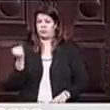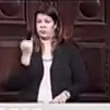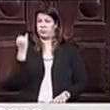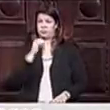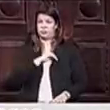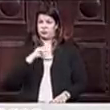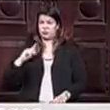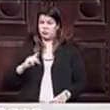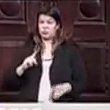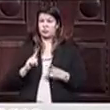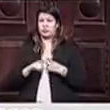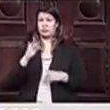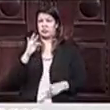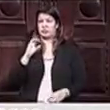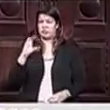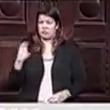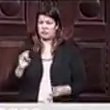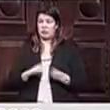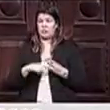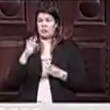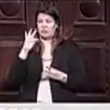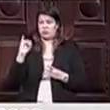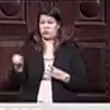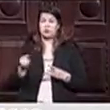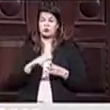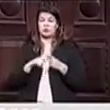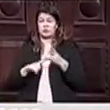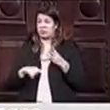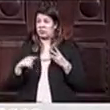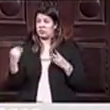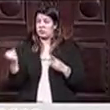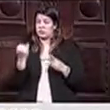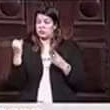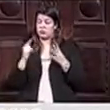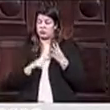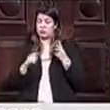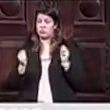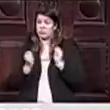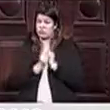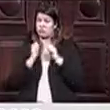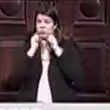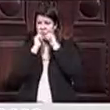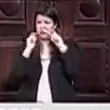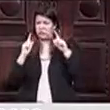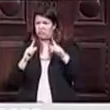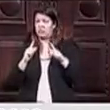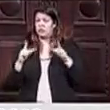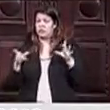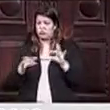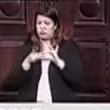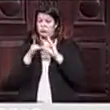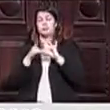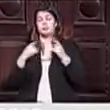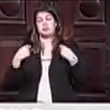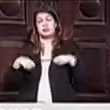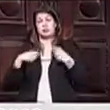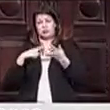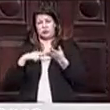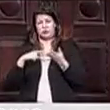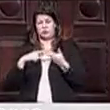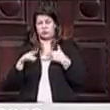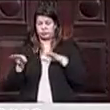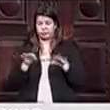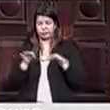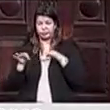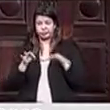o Tribunal de Contas do Estado, a Defensoria e essa Assembleia Legislativa também estejam sob critérios que controlem o